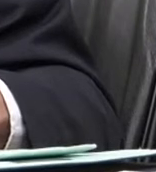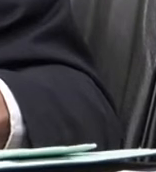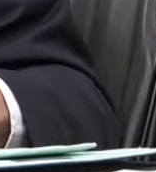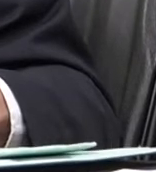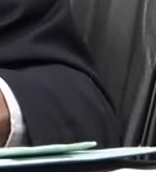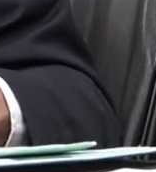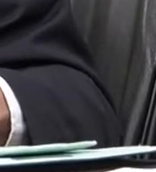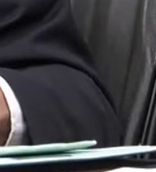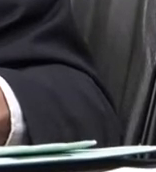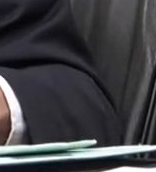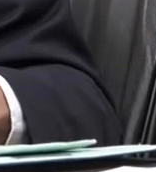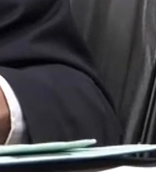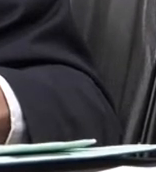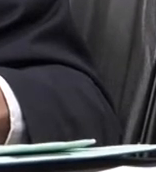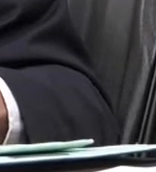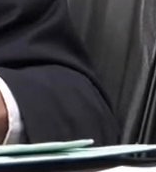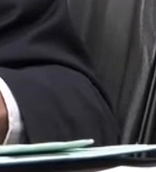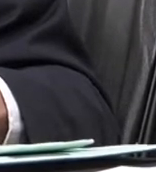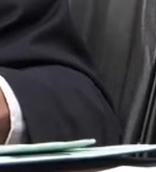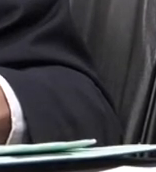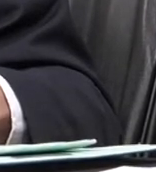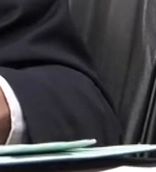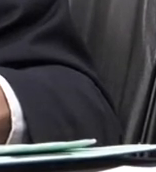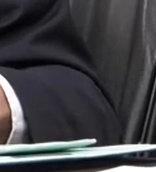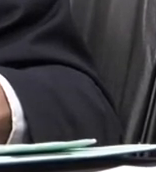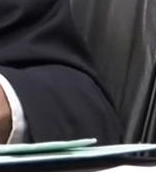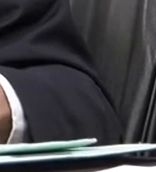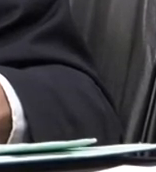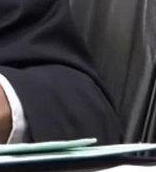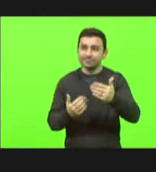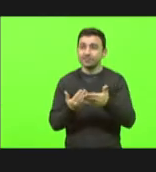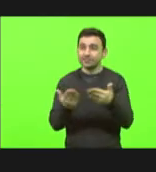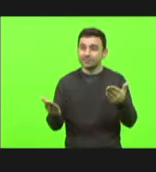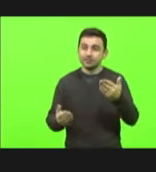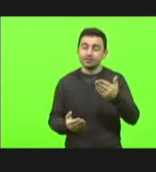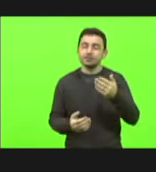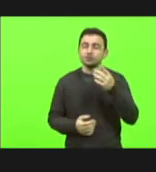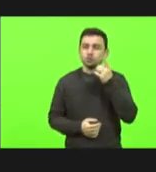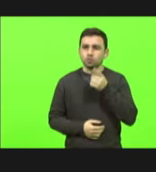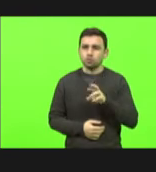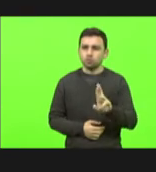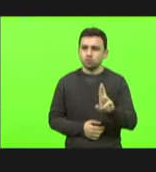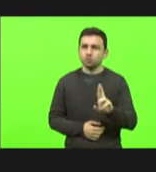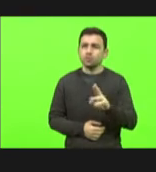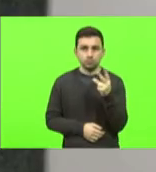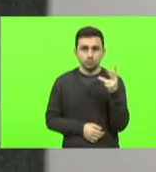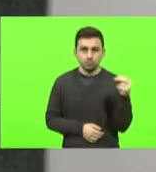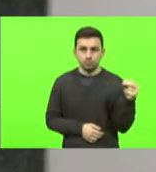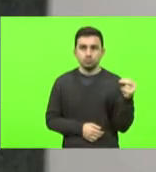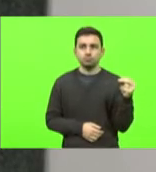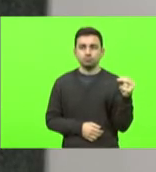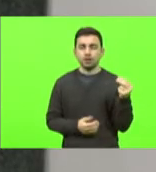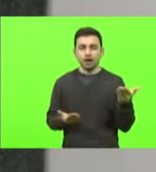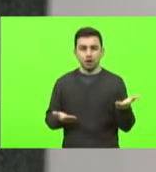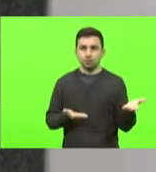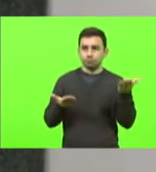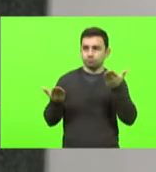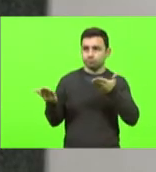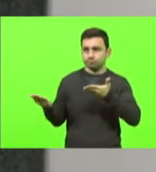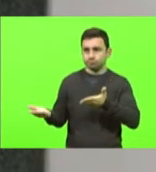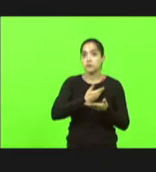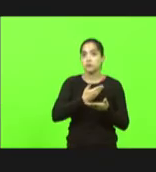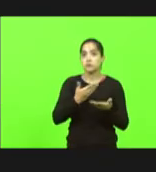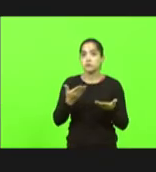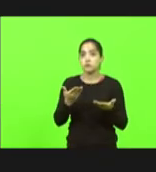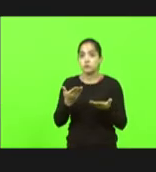mínimo um deve ser adaptado para condutor que seja pessoa com deficiência ou mobilidade reduzida. Ainda durante a reunião da